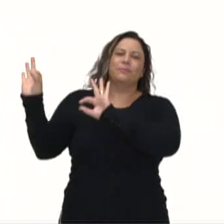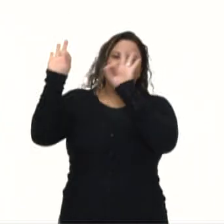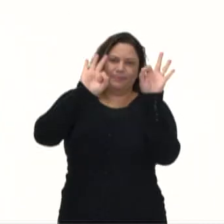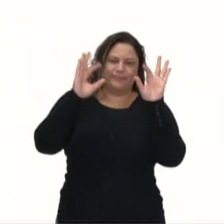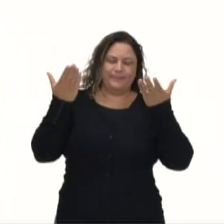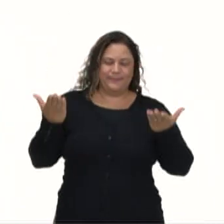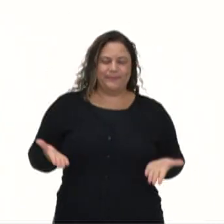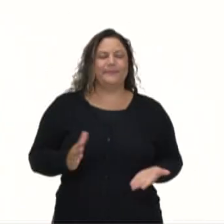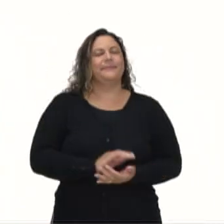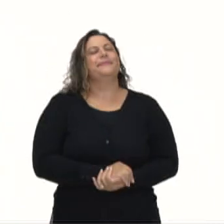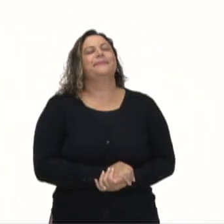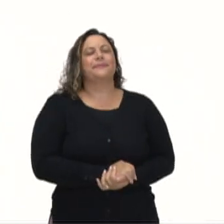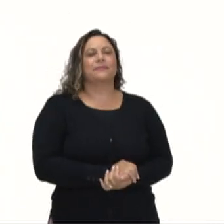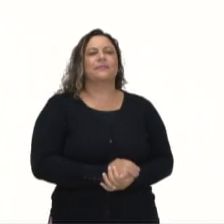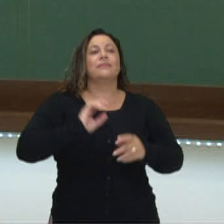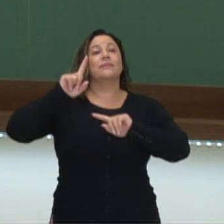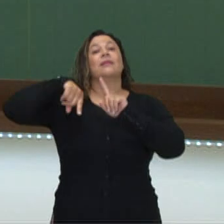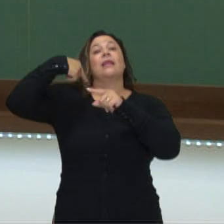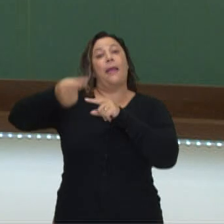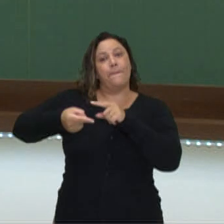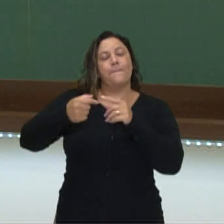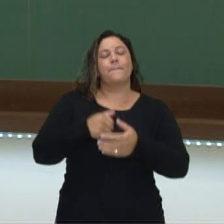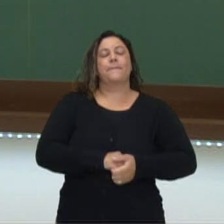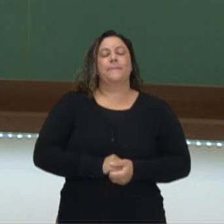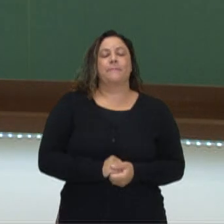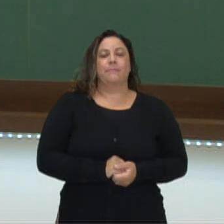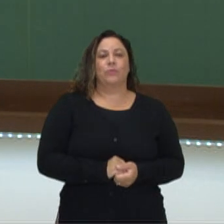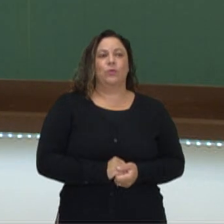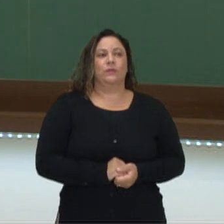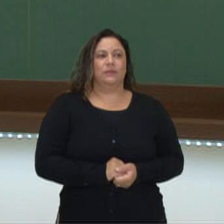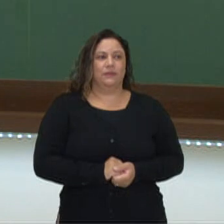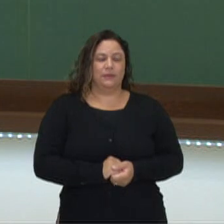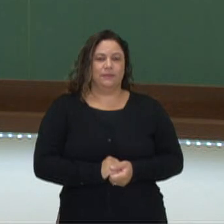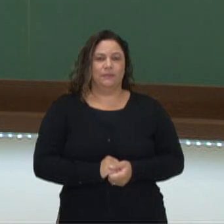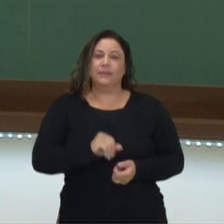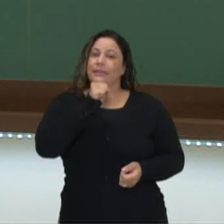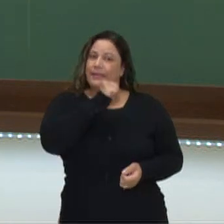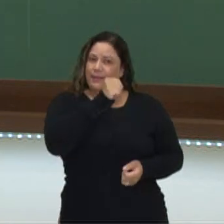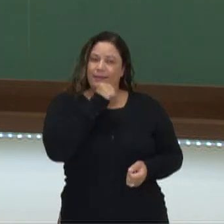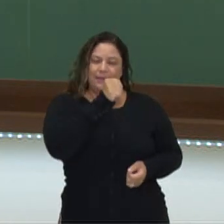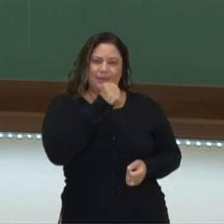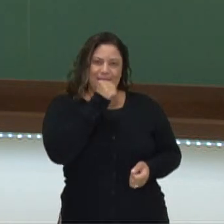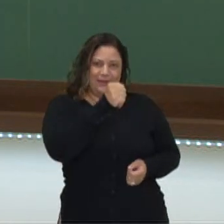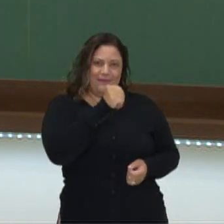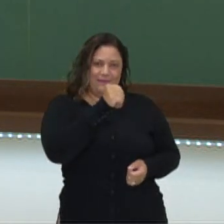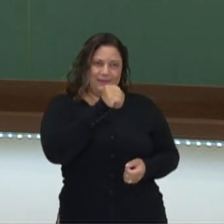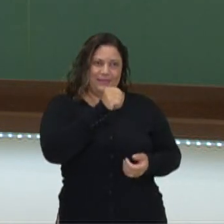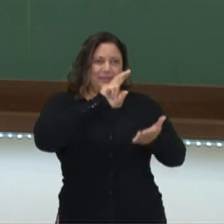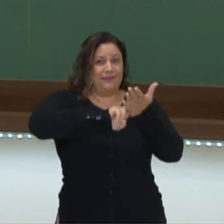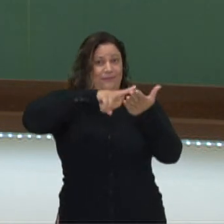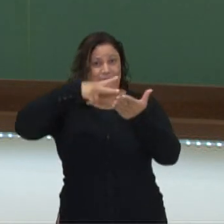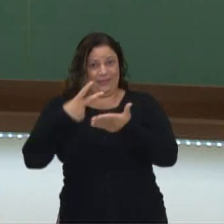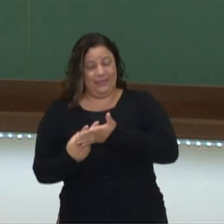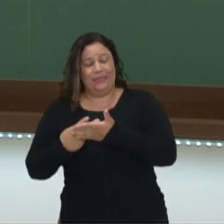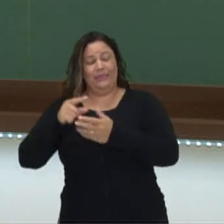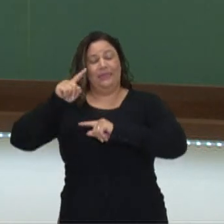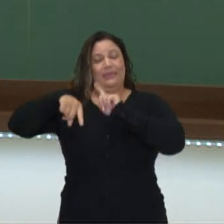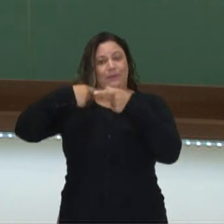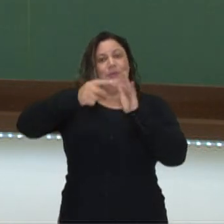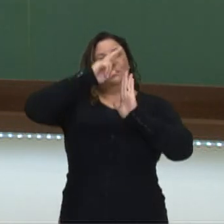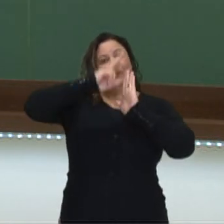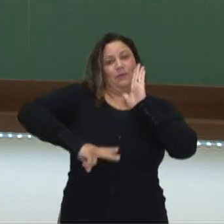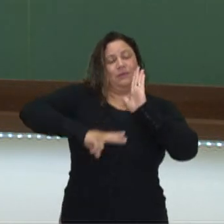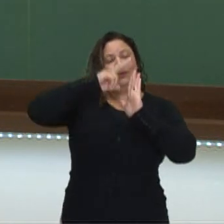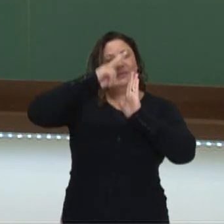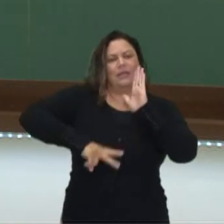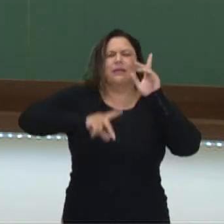interview. Então, depois que você lê a parte da entrevista que foi transcrita aqui, que nós vamos ler logo em seguida, você